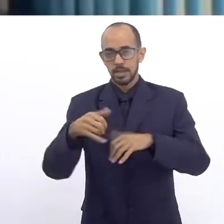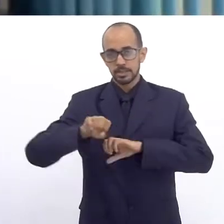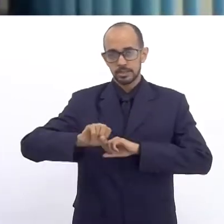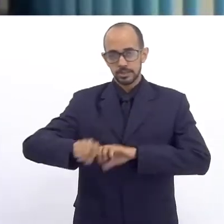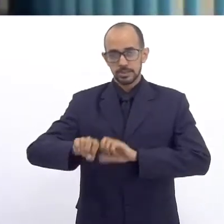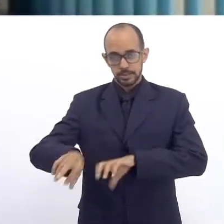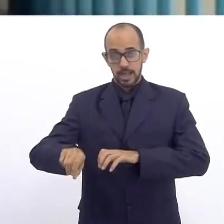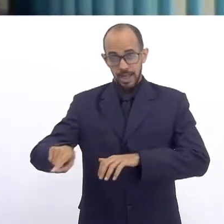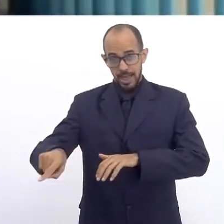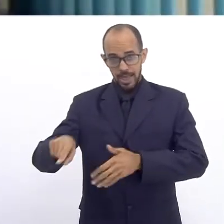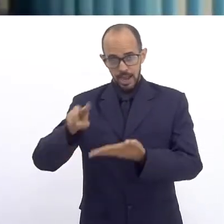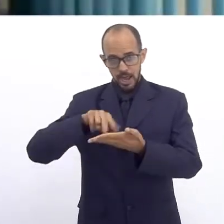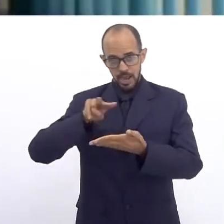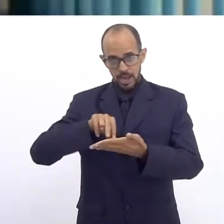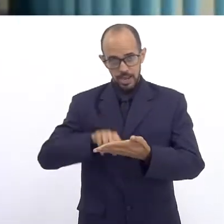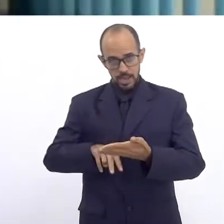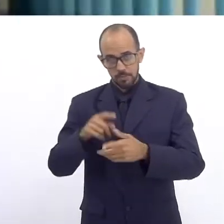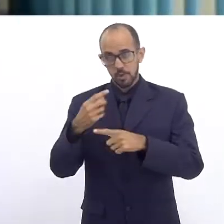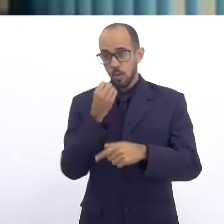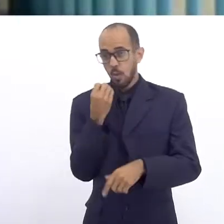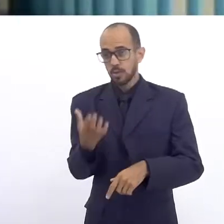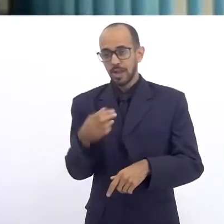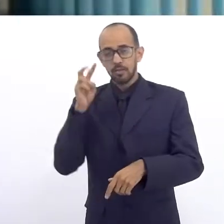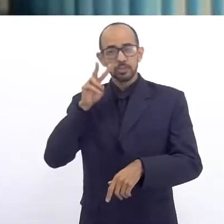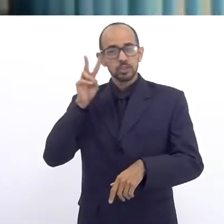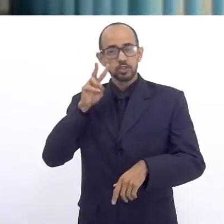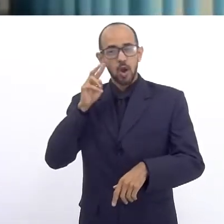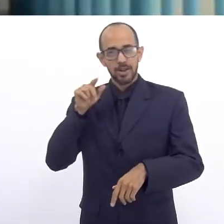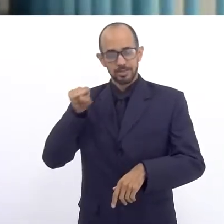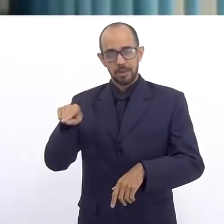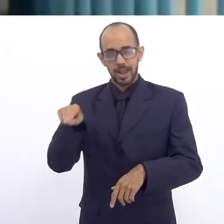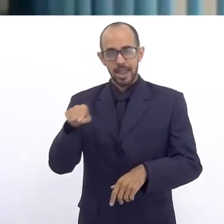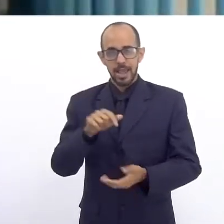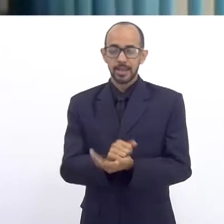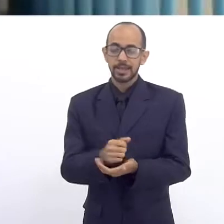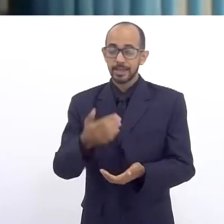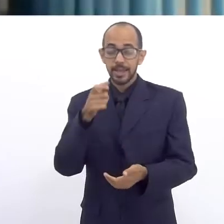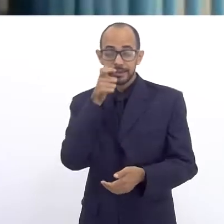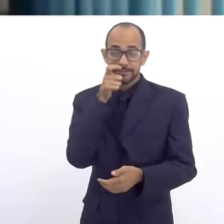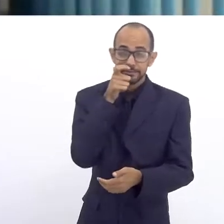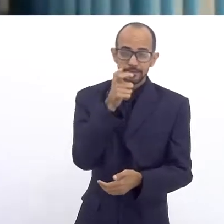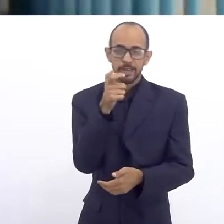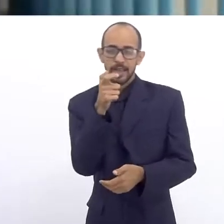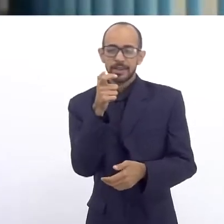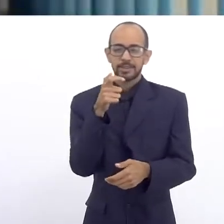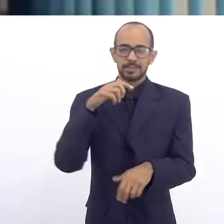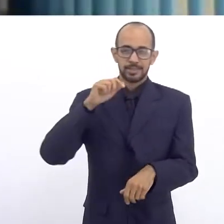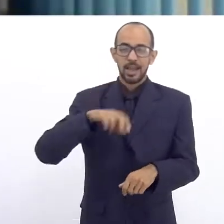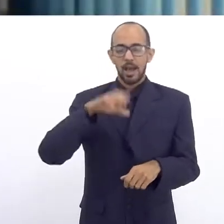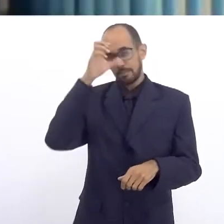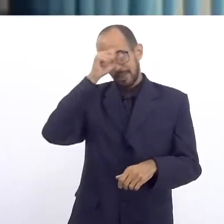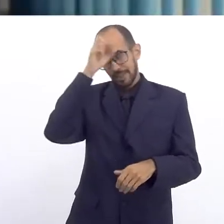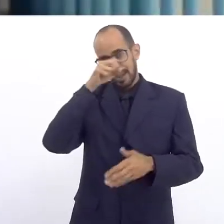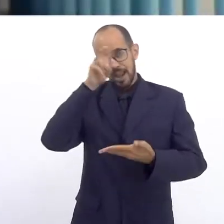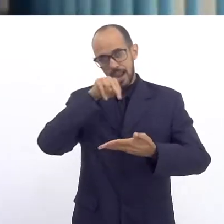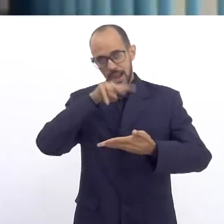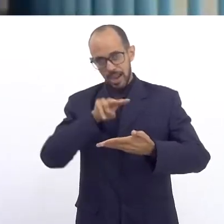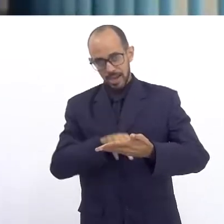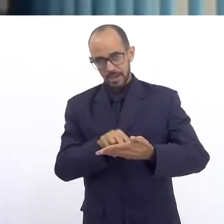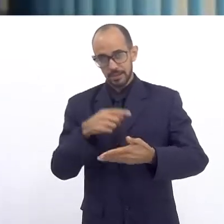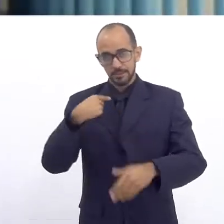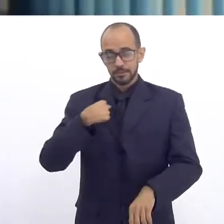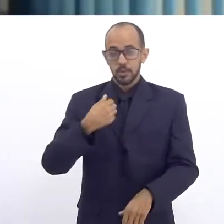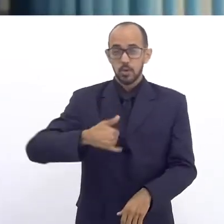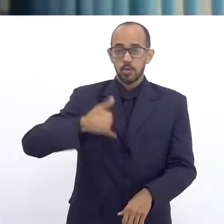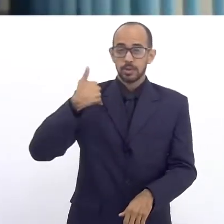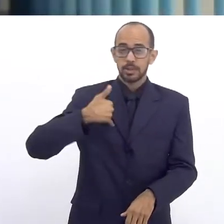de ensinar ela a ler, porque eu contava histórias para ela e ela mostrava interesse em aprender a ler. E